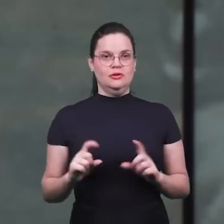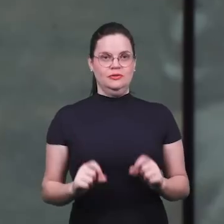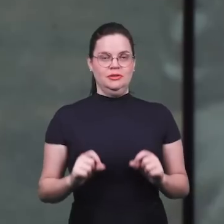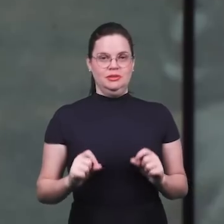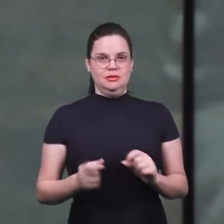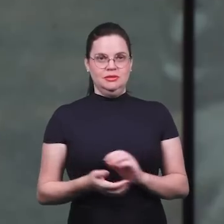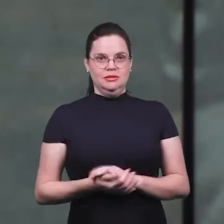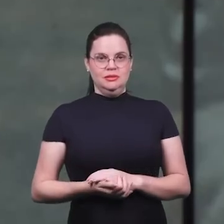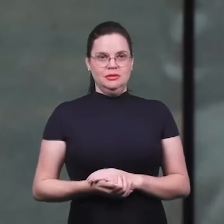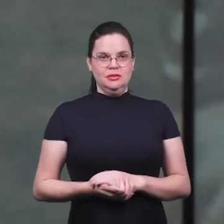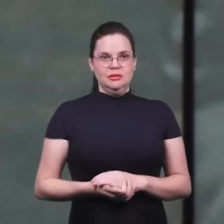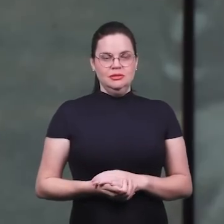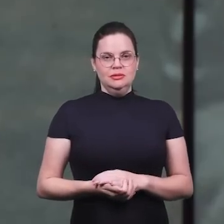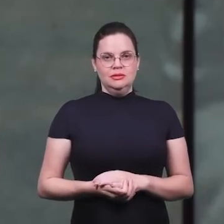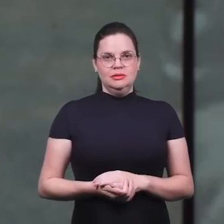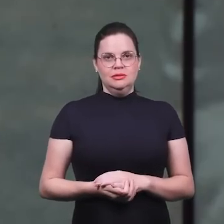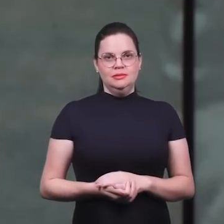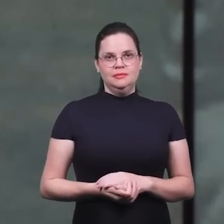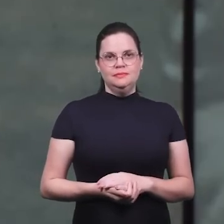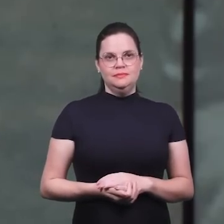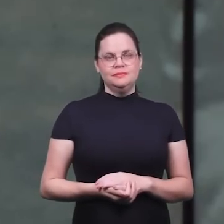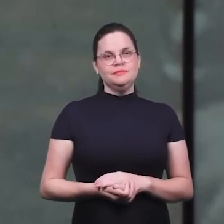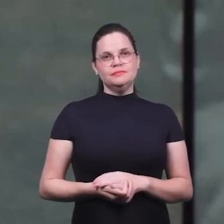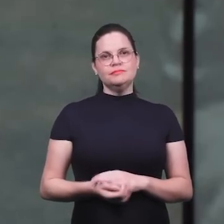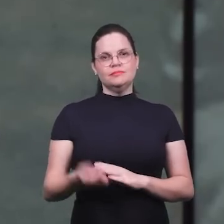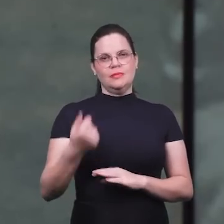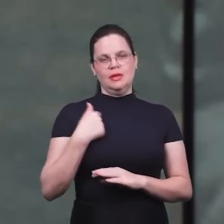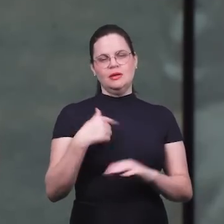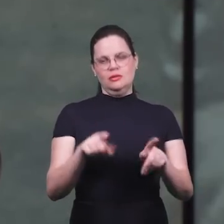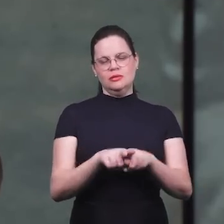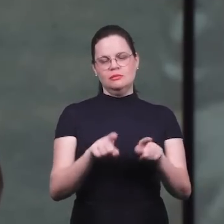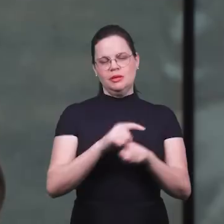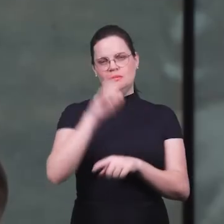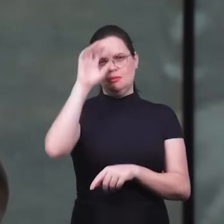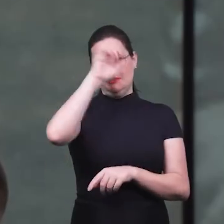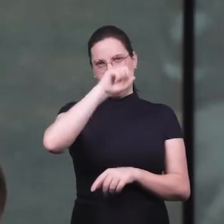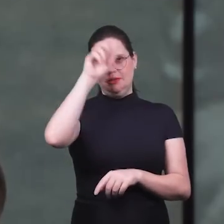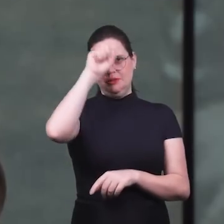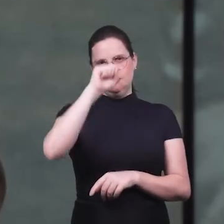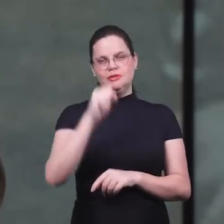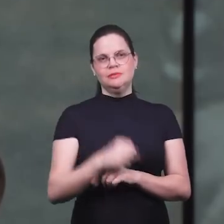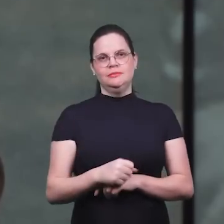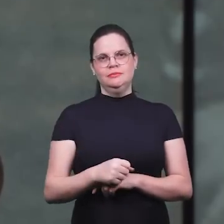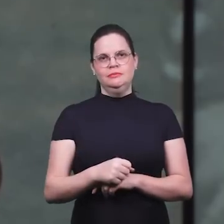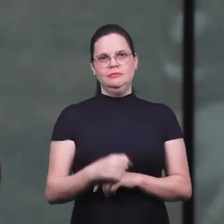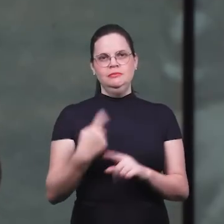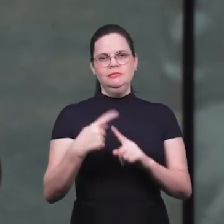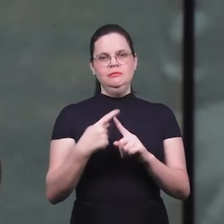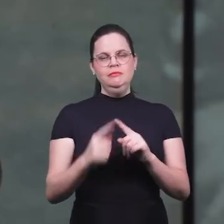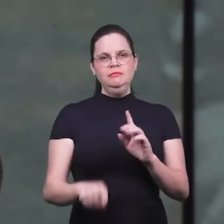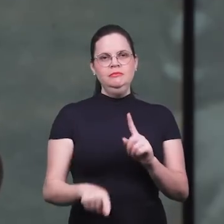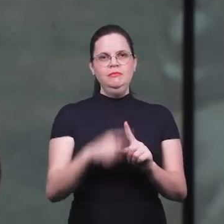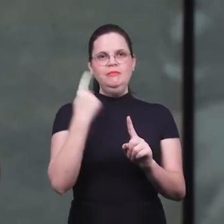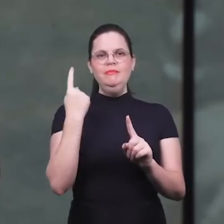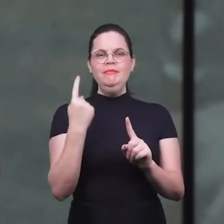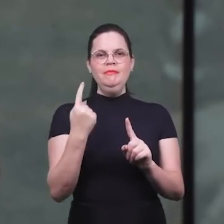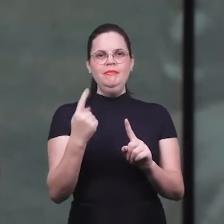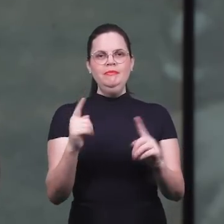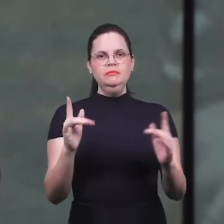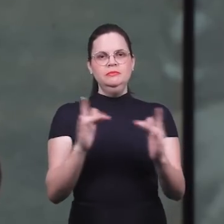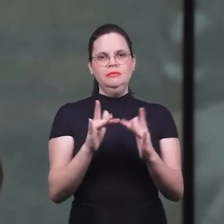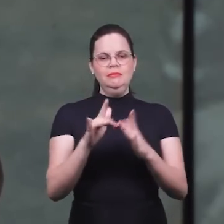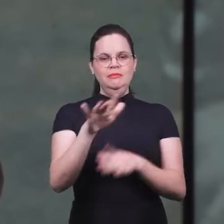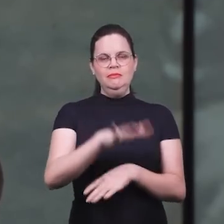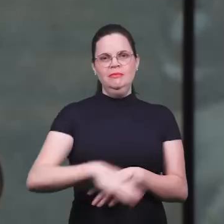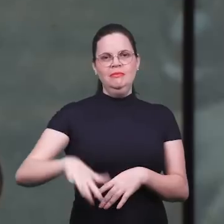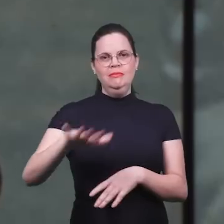têm, assim, eu tenho absorvido isso também. Eu me lembro que meu primeiro contato com o